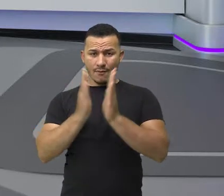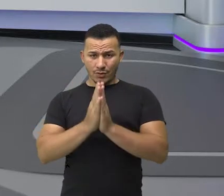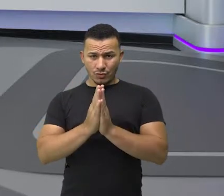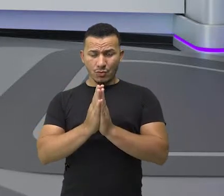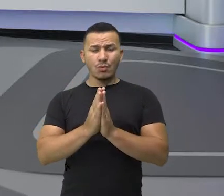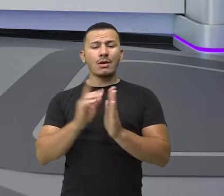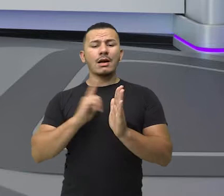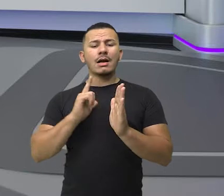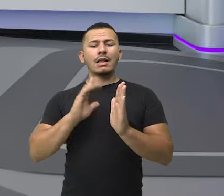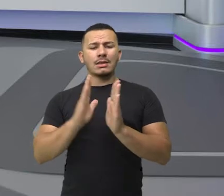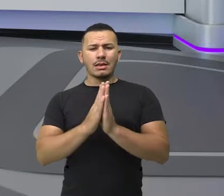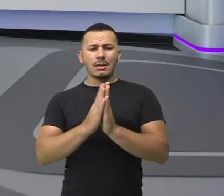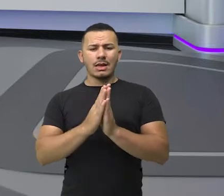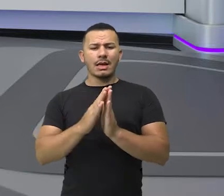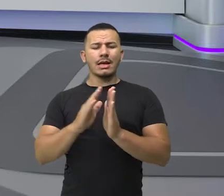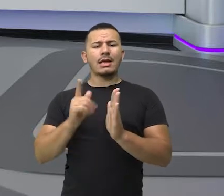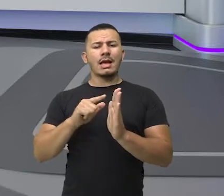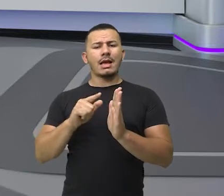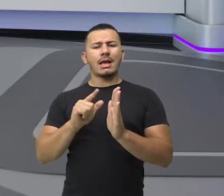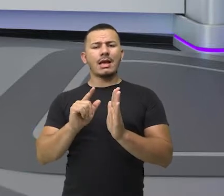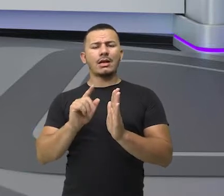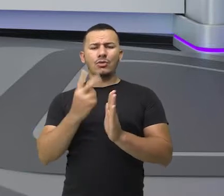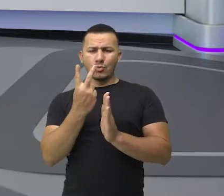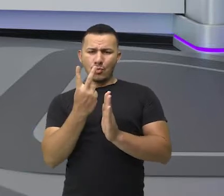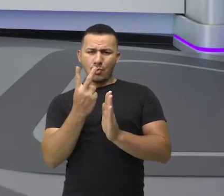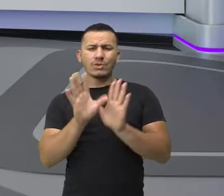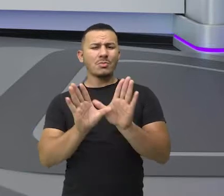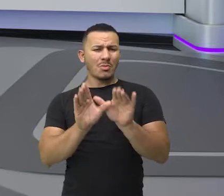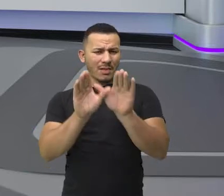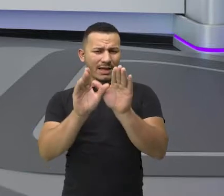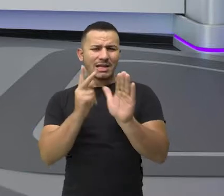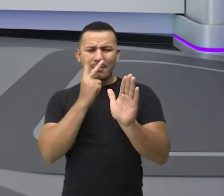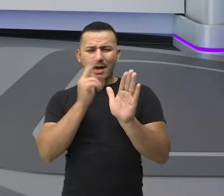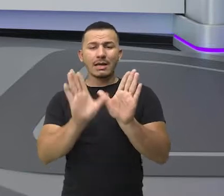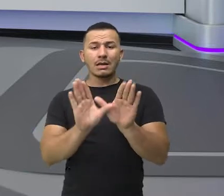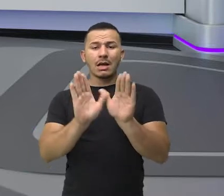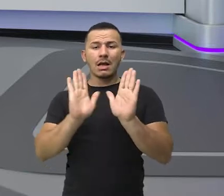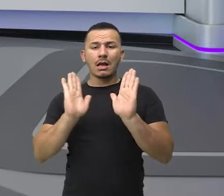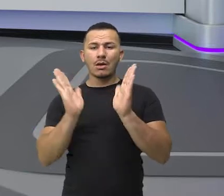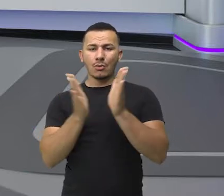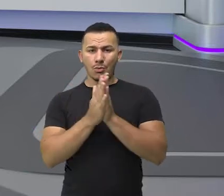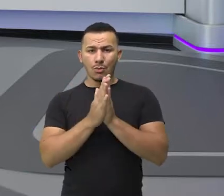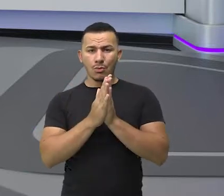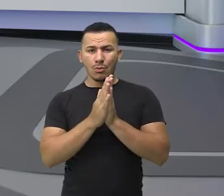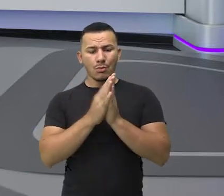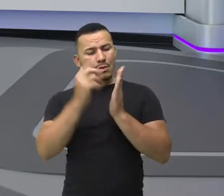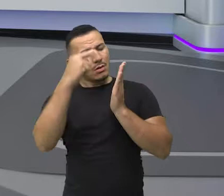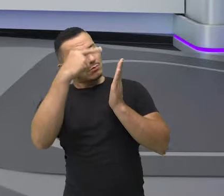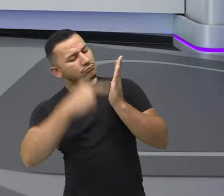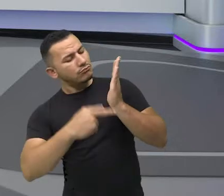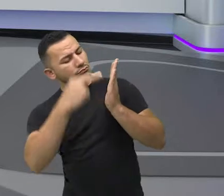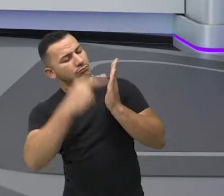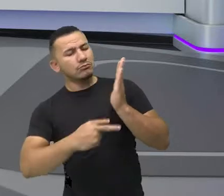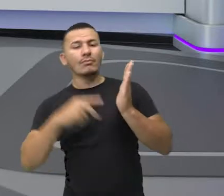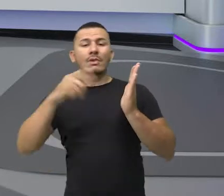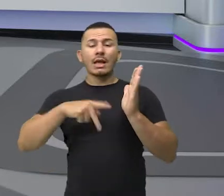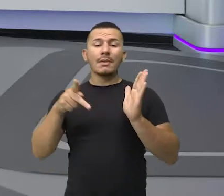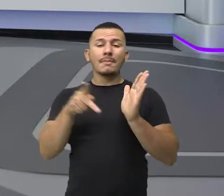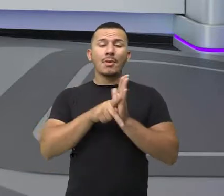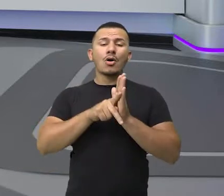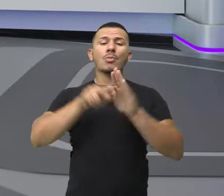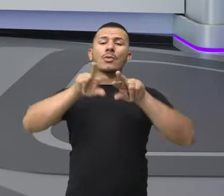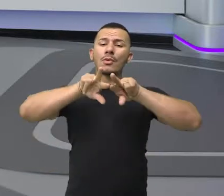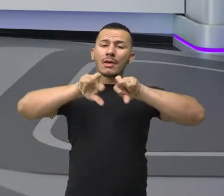uma semi-borboleta, mas uma cobrindo a outra. Então, nesse sentido, nós estamos dentro de uma